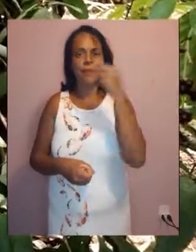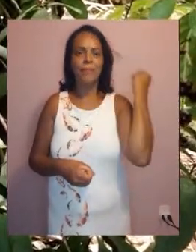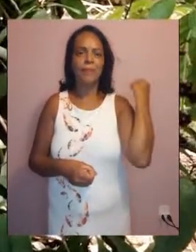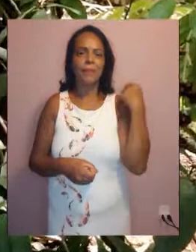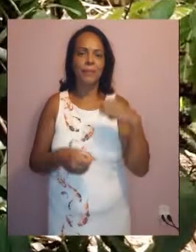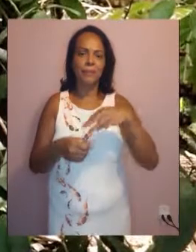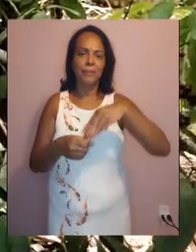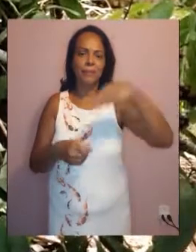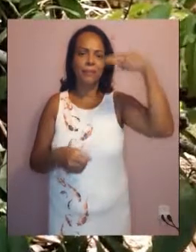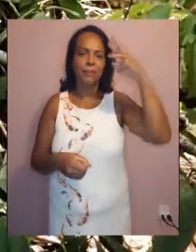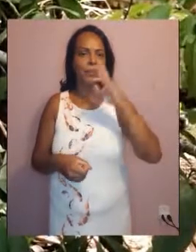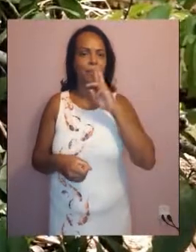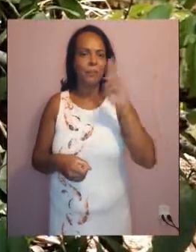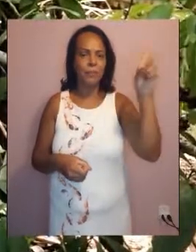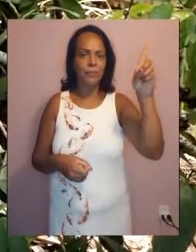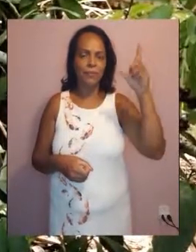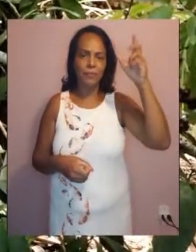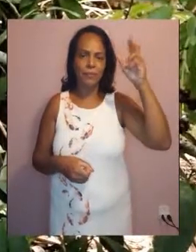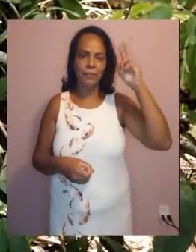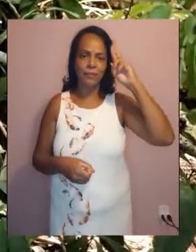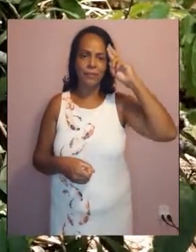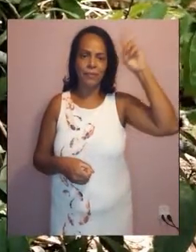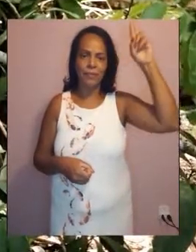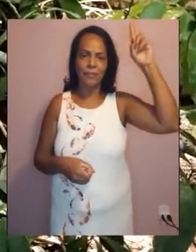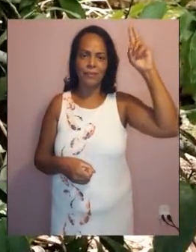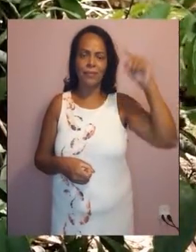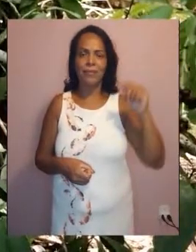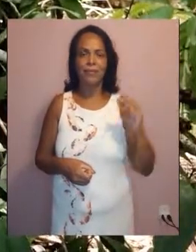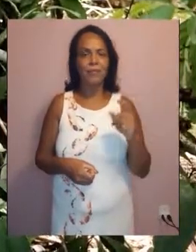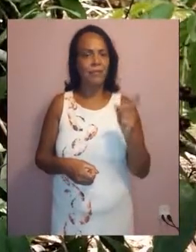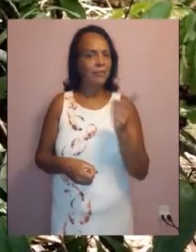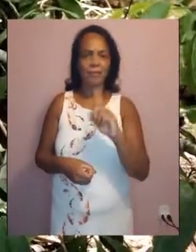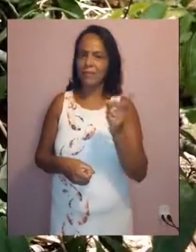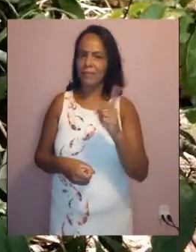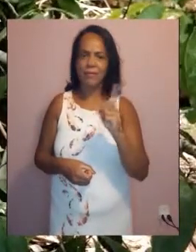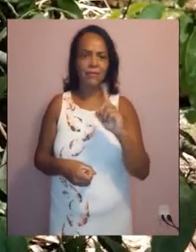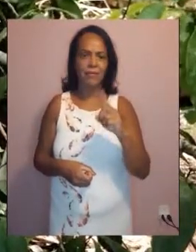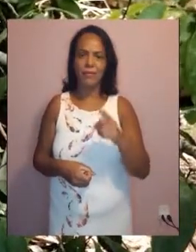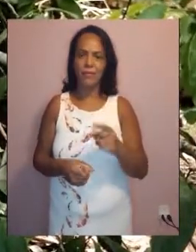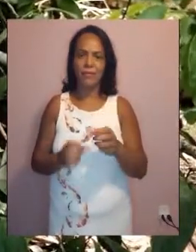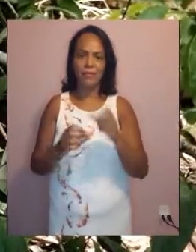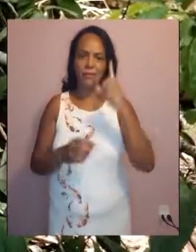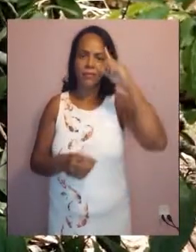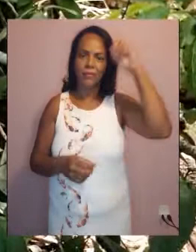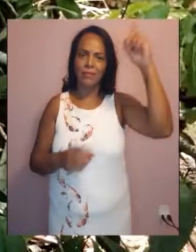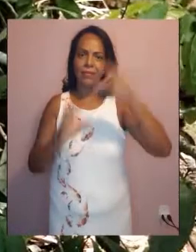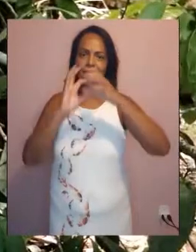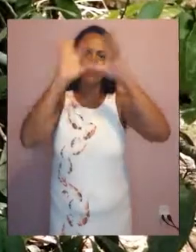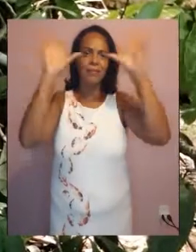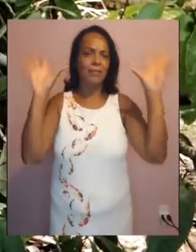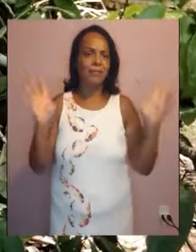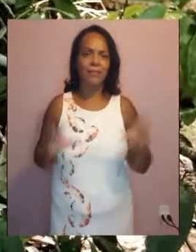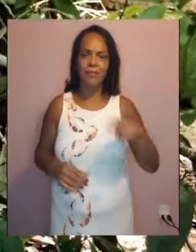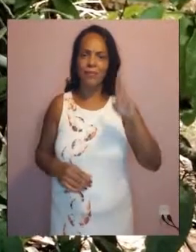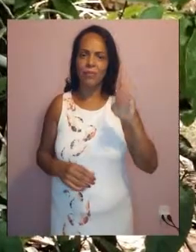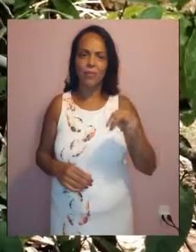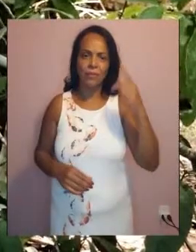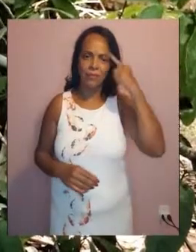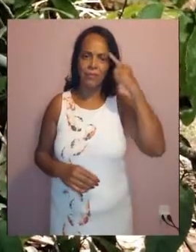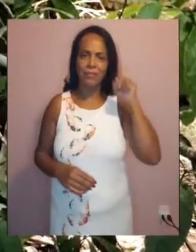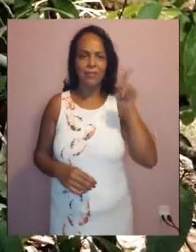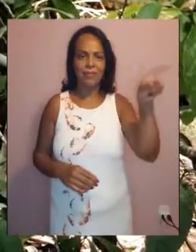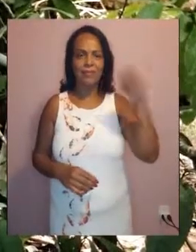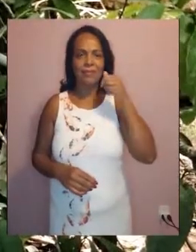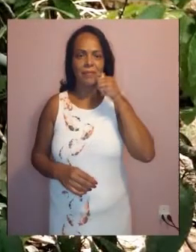livre, isso jamais da senhora eu pensaria. E nas palavras